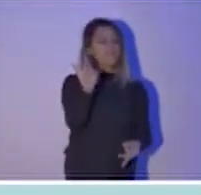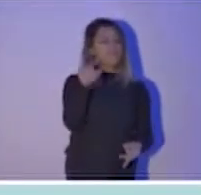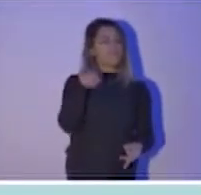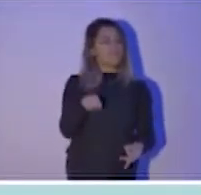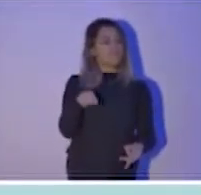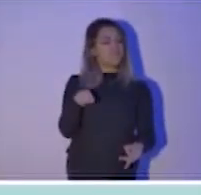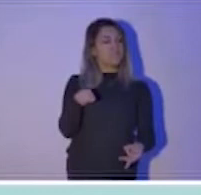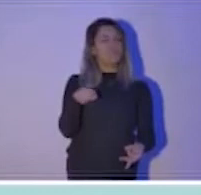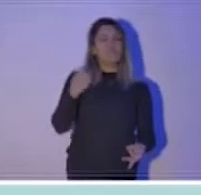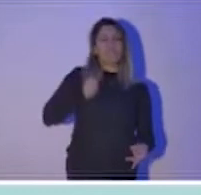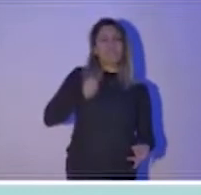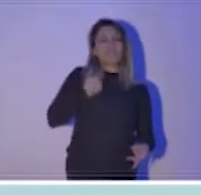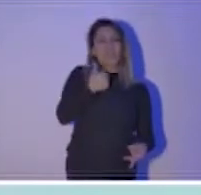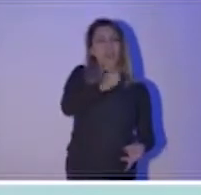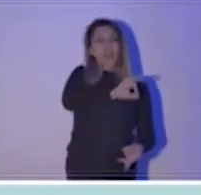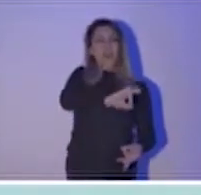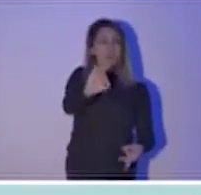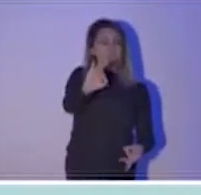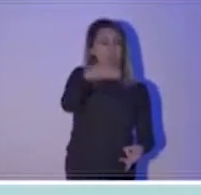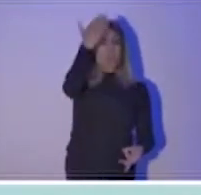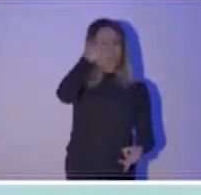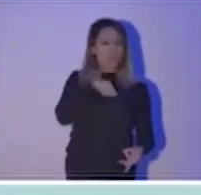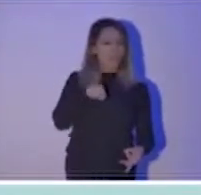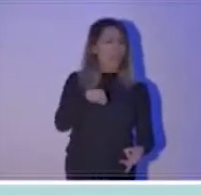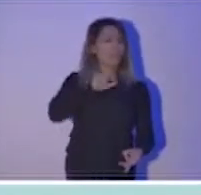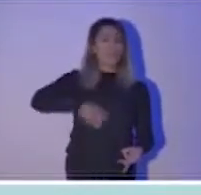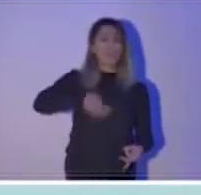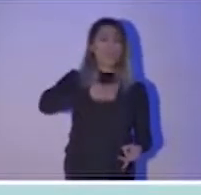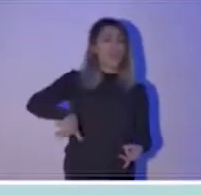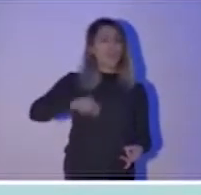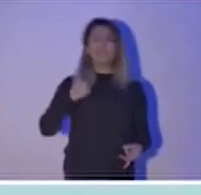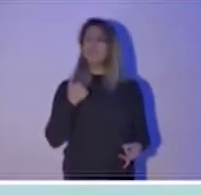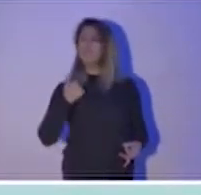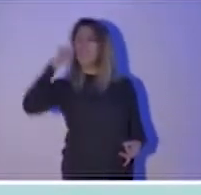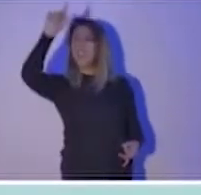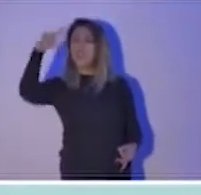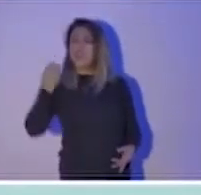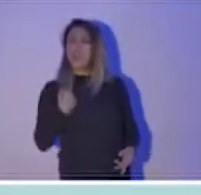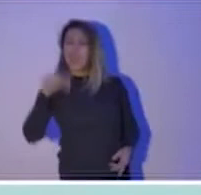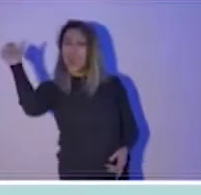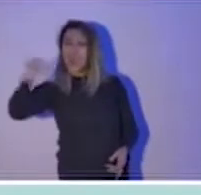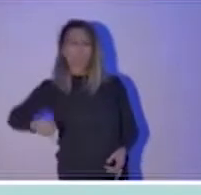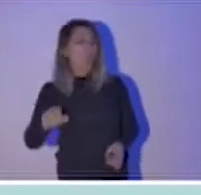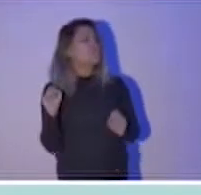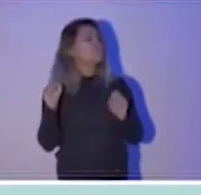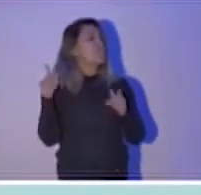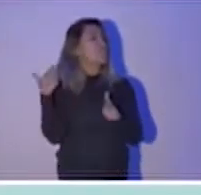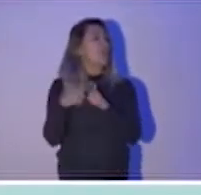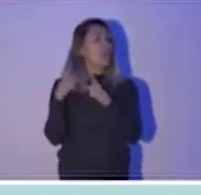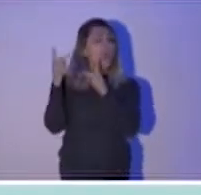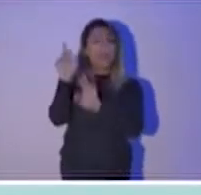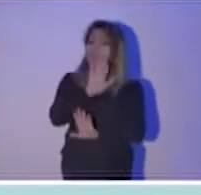isso. A minha escola está bem no IDEB. A do vizinho está um horror. Ainda é um sistema incoerente. Como é que nós multiplicamos